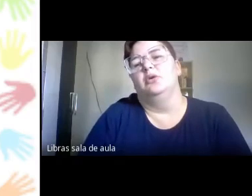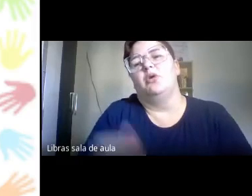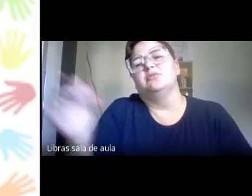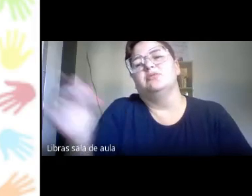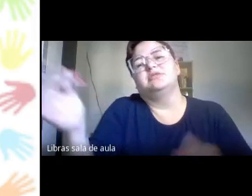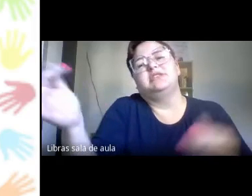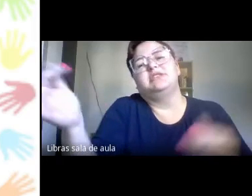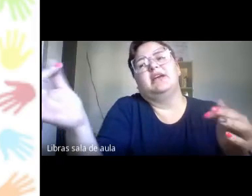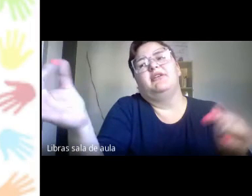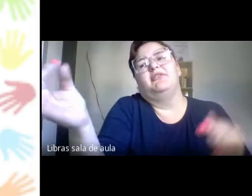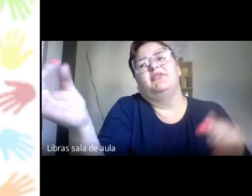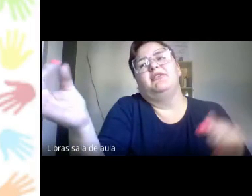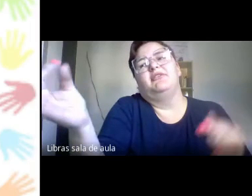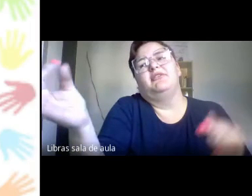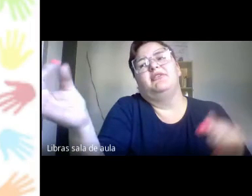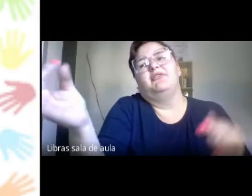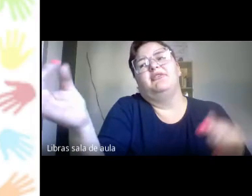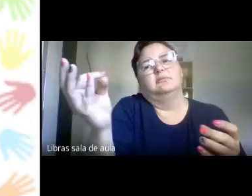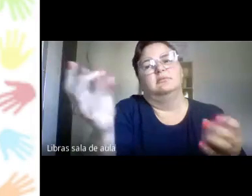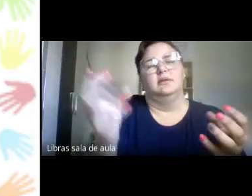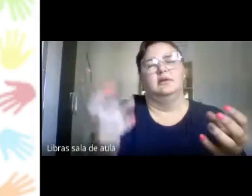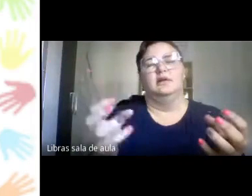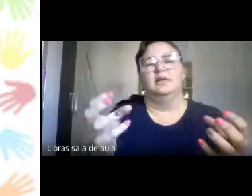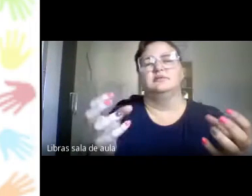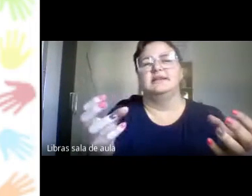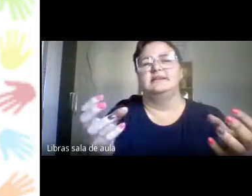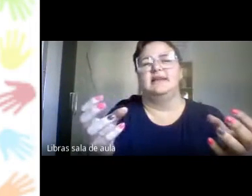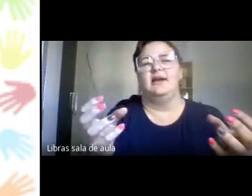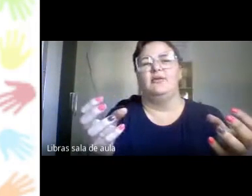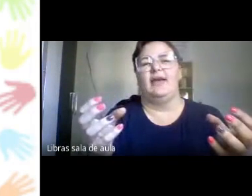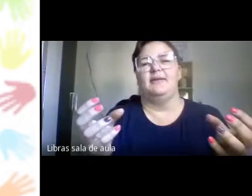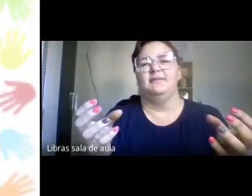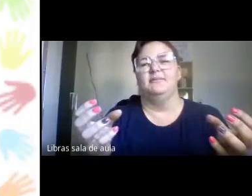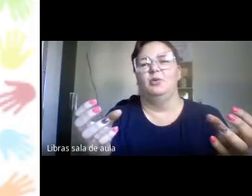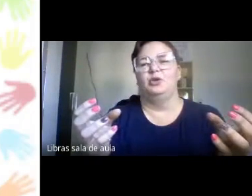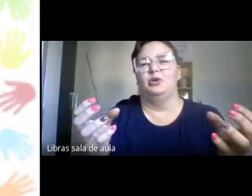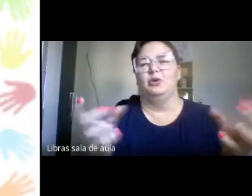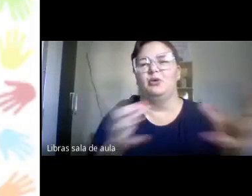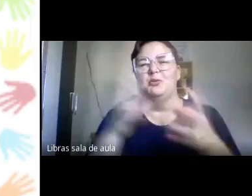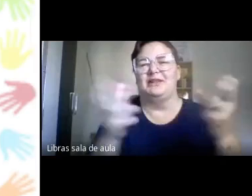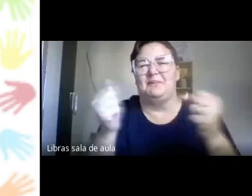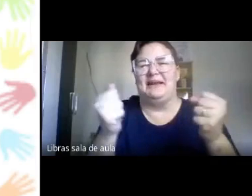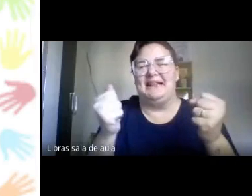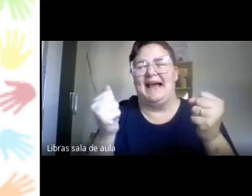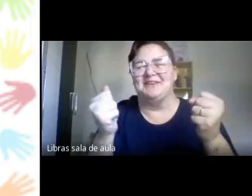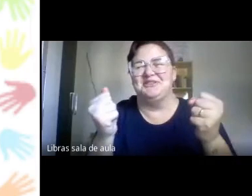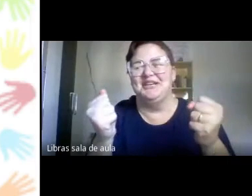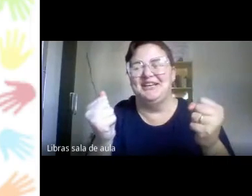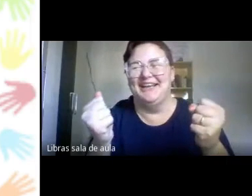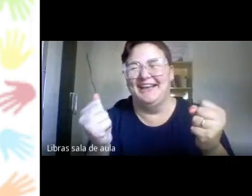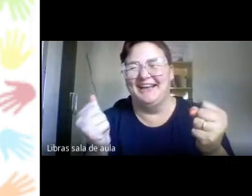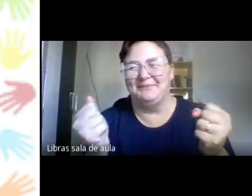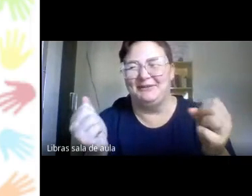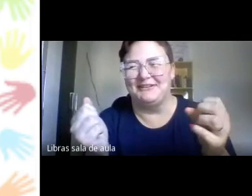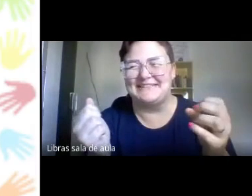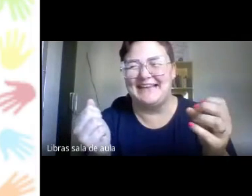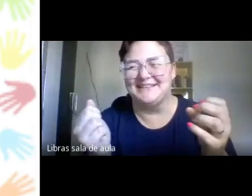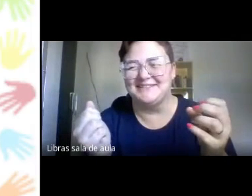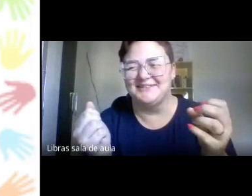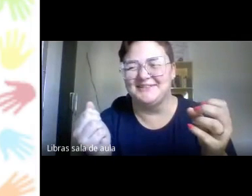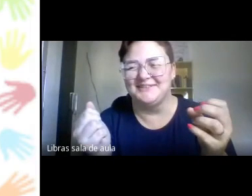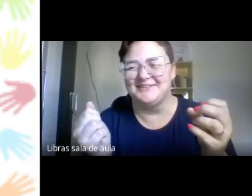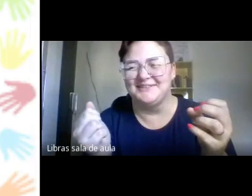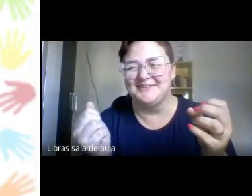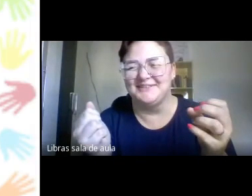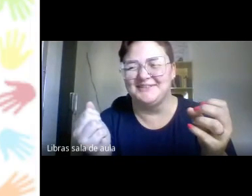Eu não consigo fazer o inverso. Eu não sei se tem alguém com muita habilidade para fazer